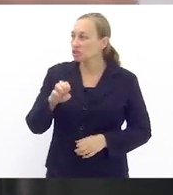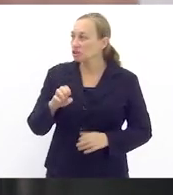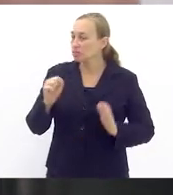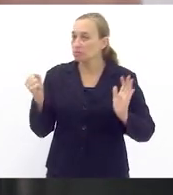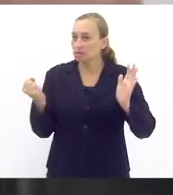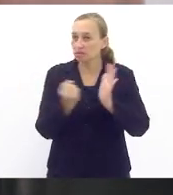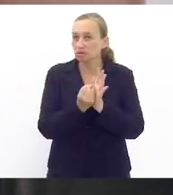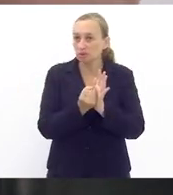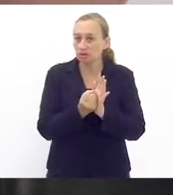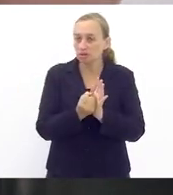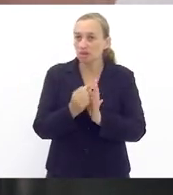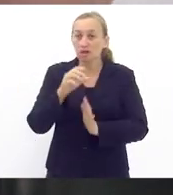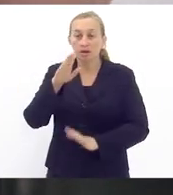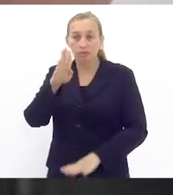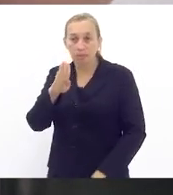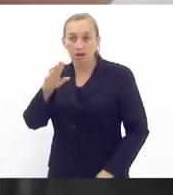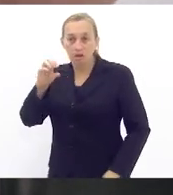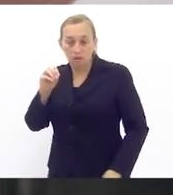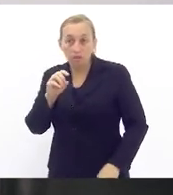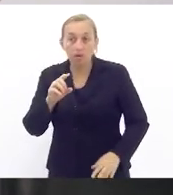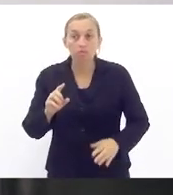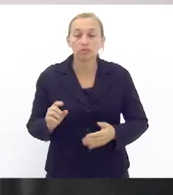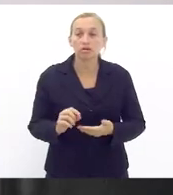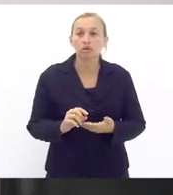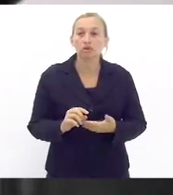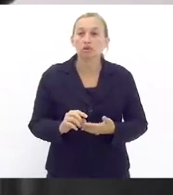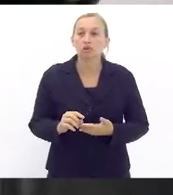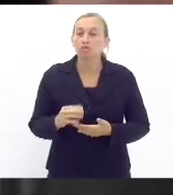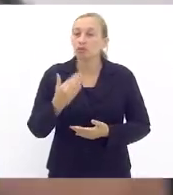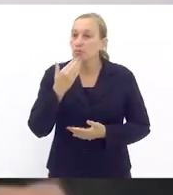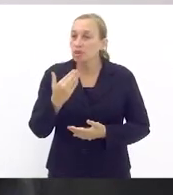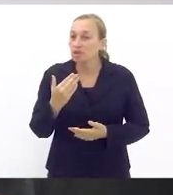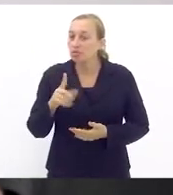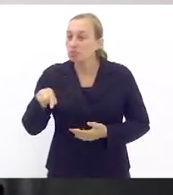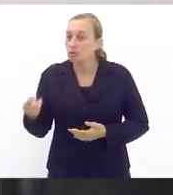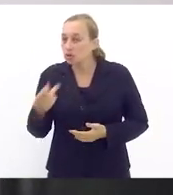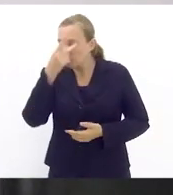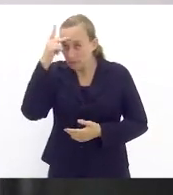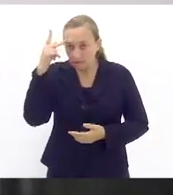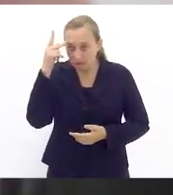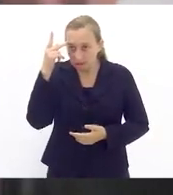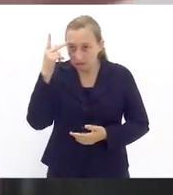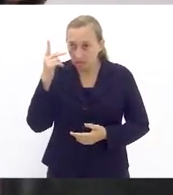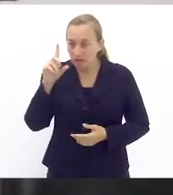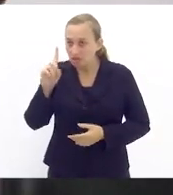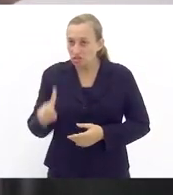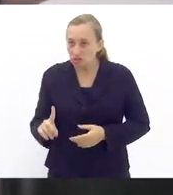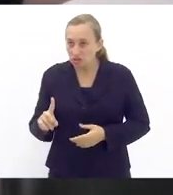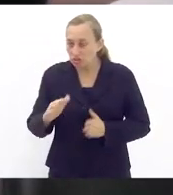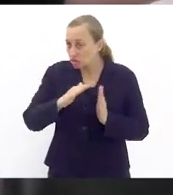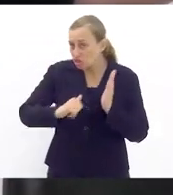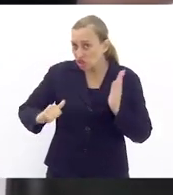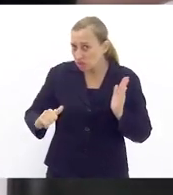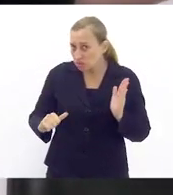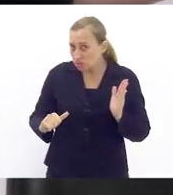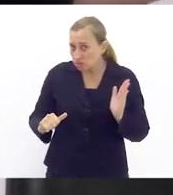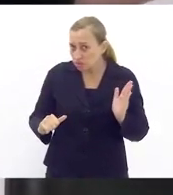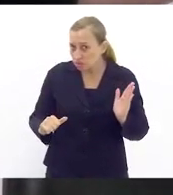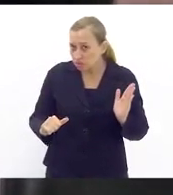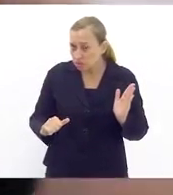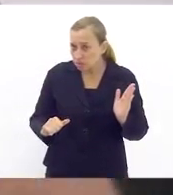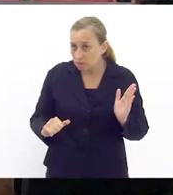em B.O aí o cara foi requisitado por alguém e a revelia na direção Essa pessoa foi retirada